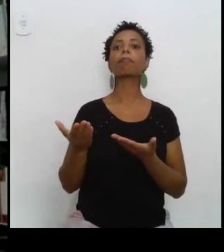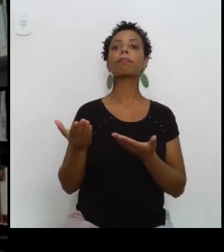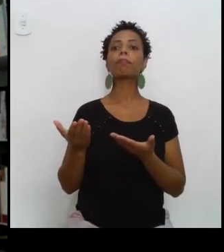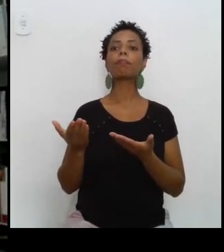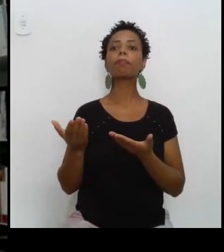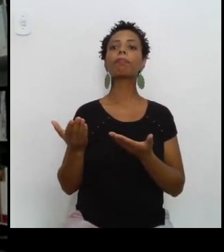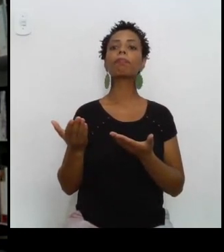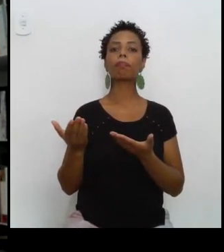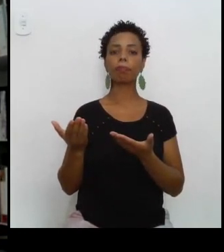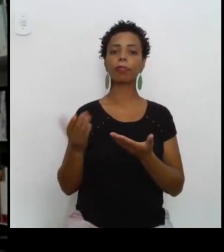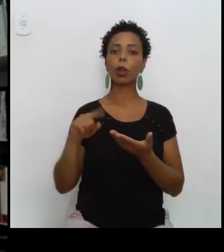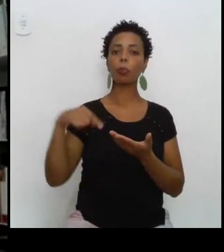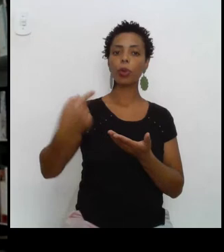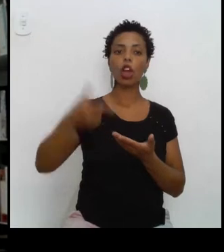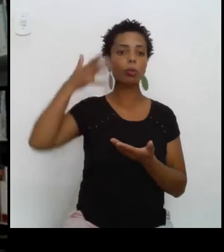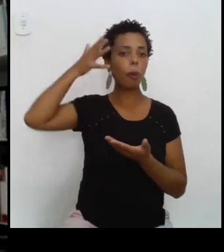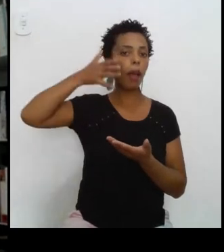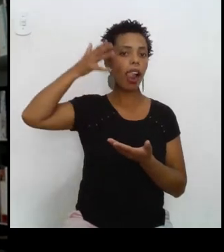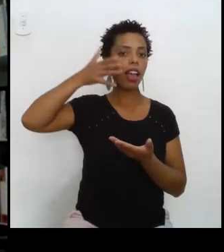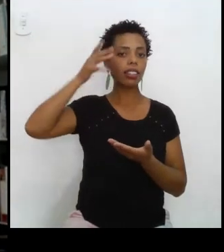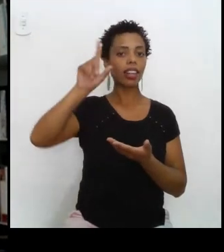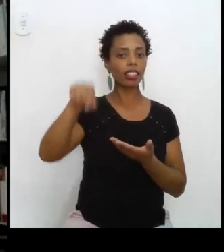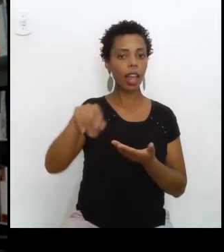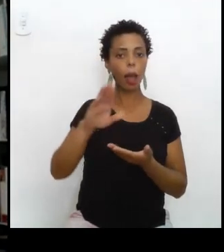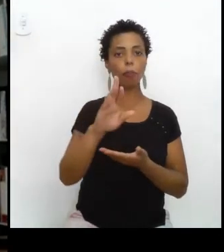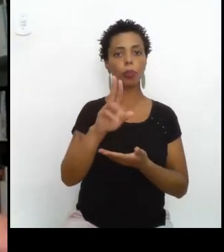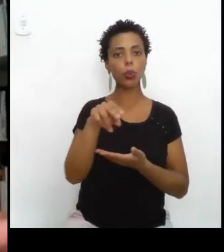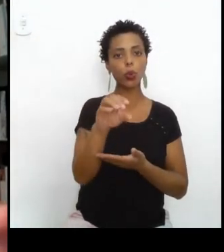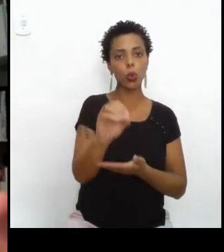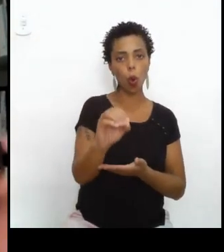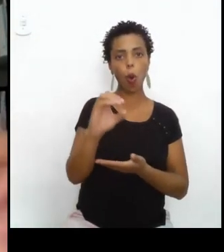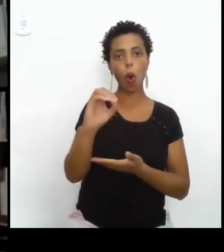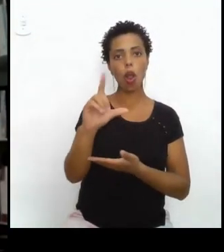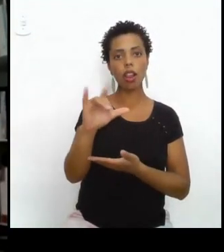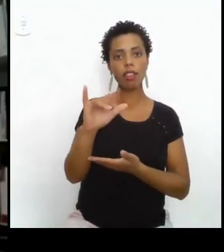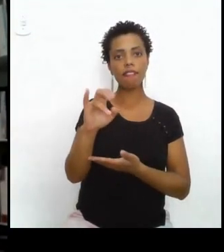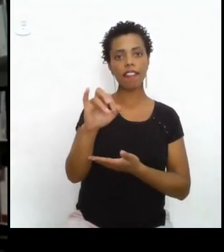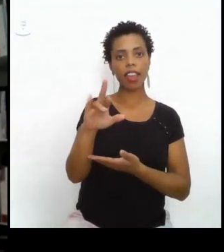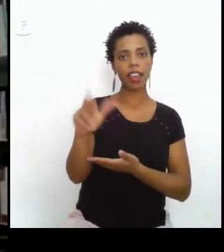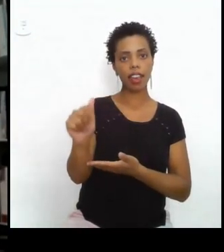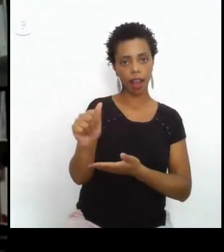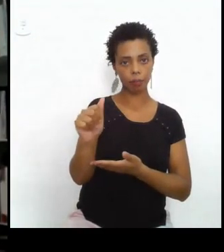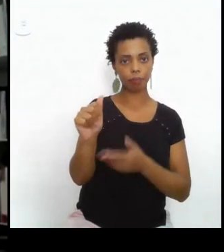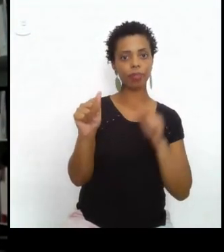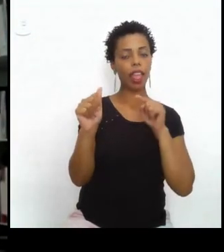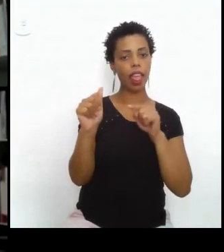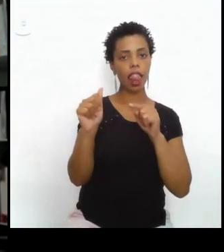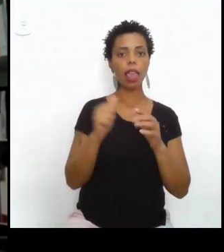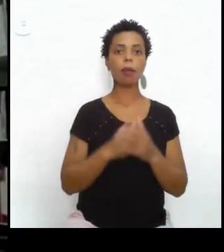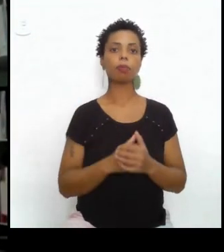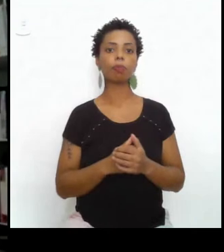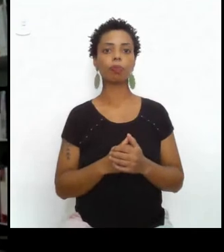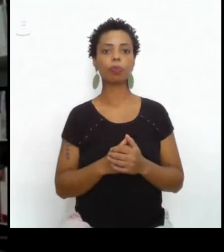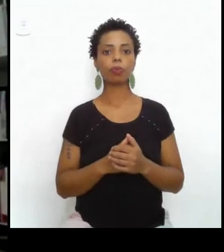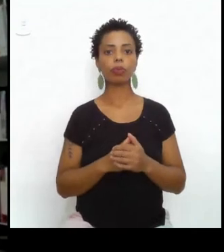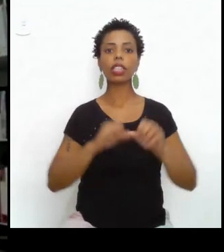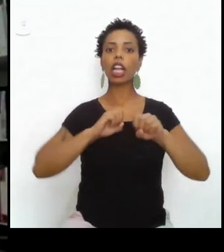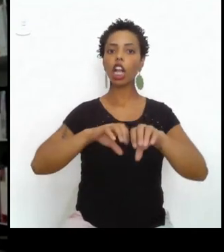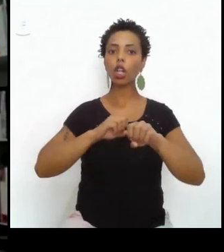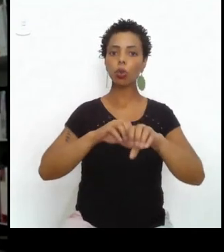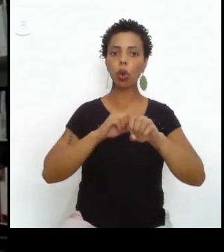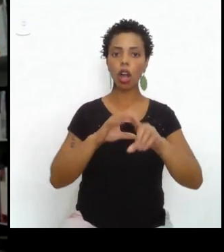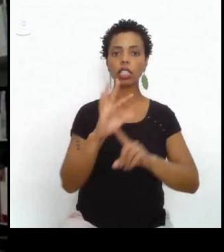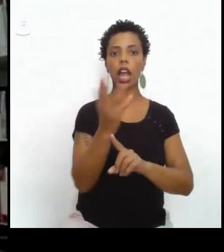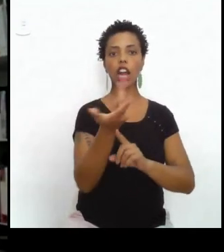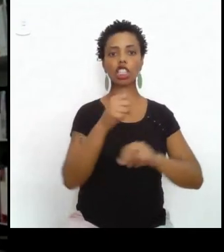próximo palestrante o Bruno Oliveira e o Bruno é educador e artista